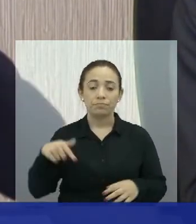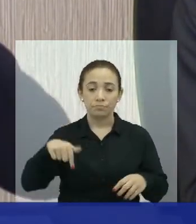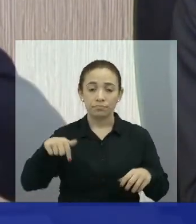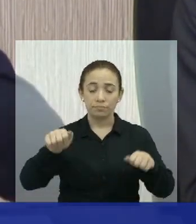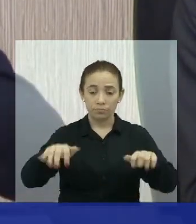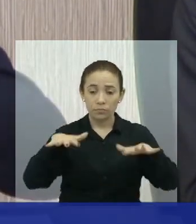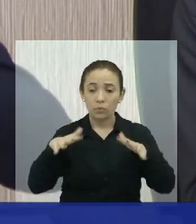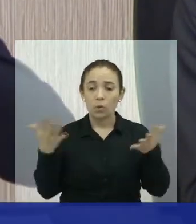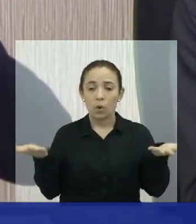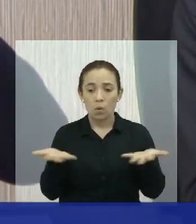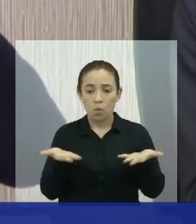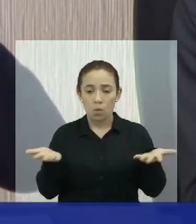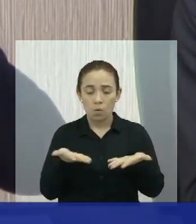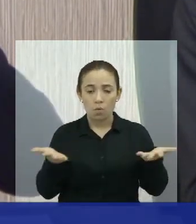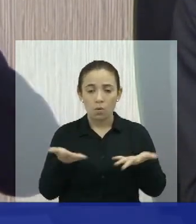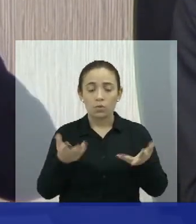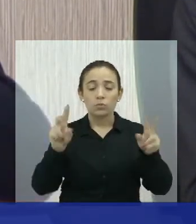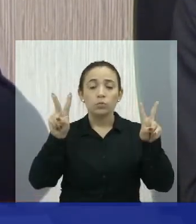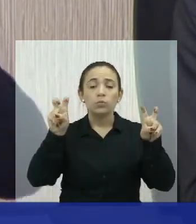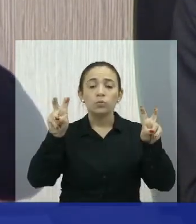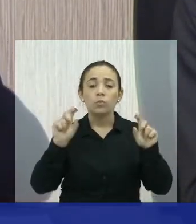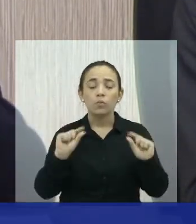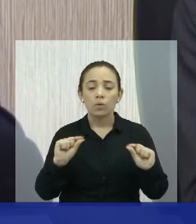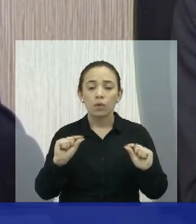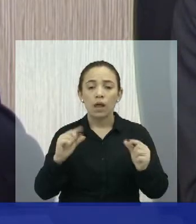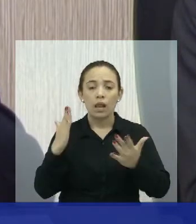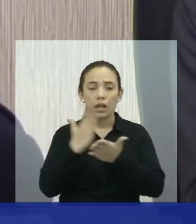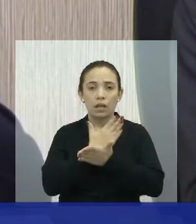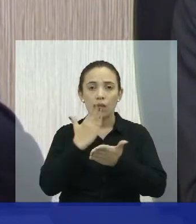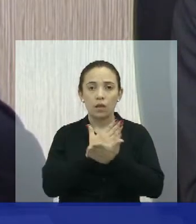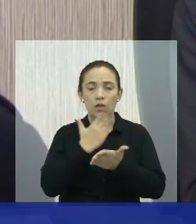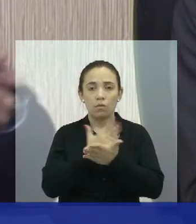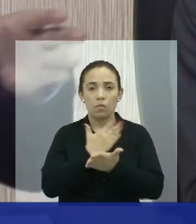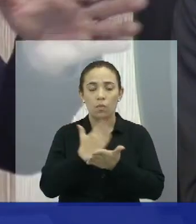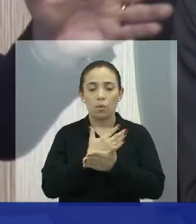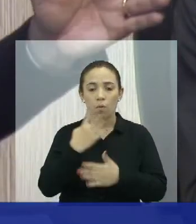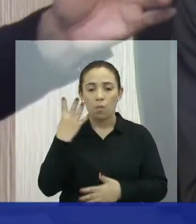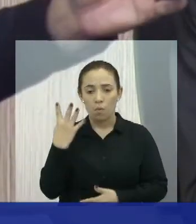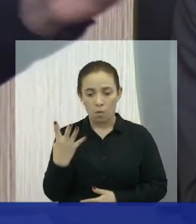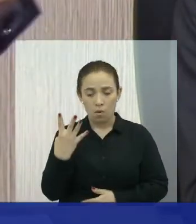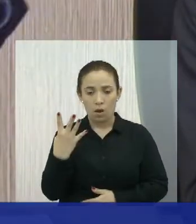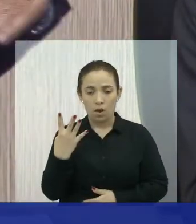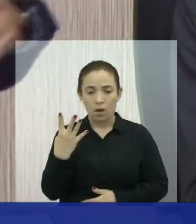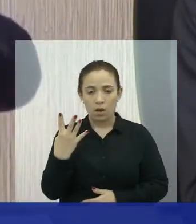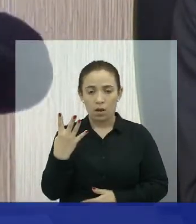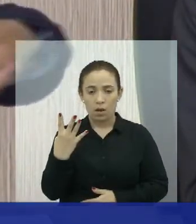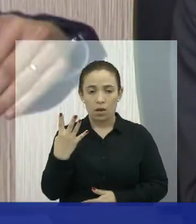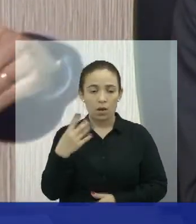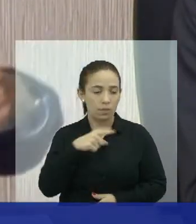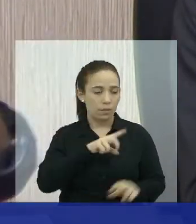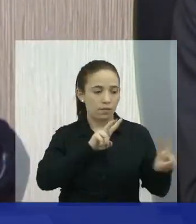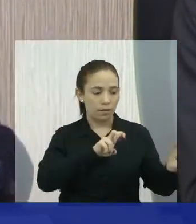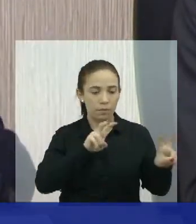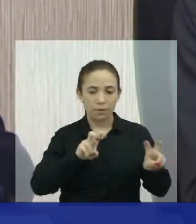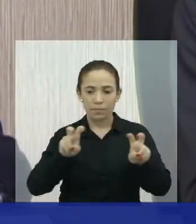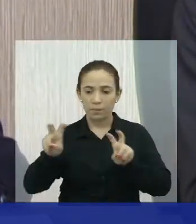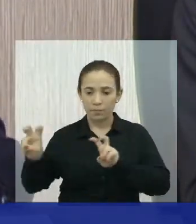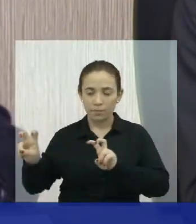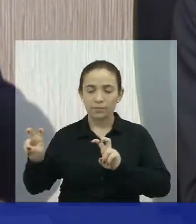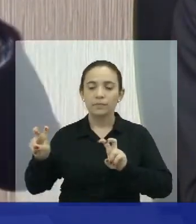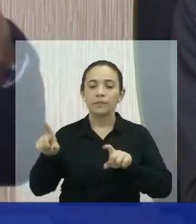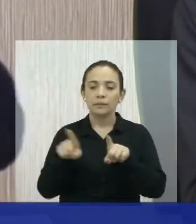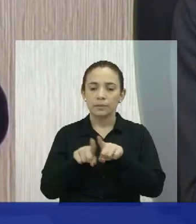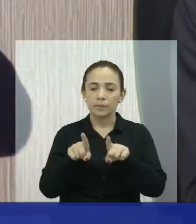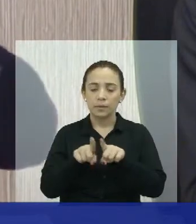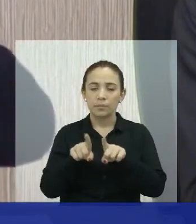pública de hoje era para tratar exatamente do livro 4, tá certo? Que trata dessas questões que estão sendo abordadas aqui, e a